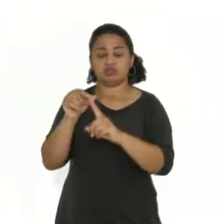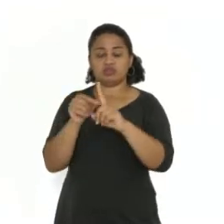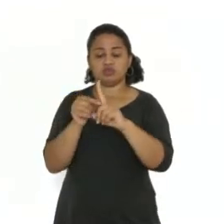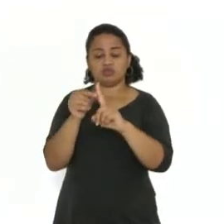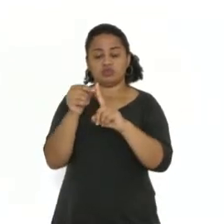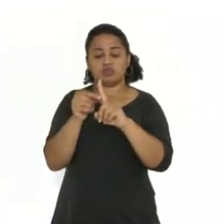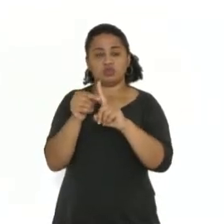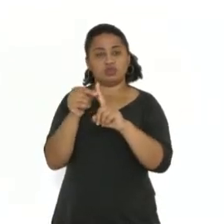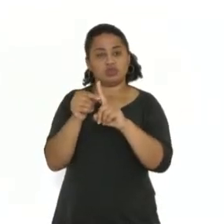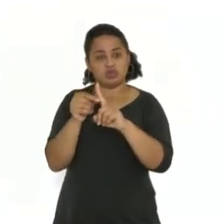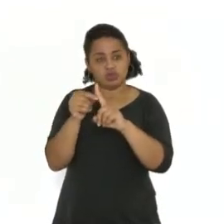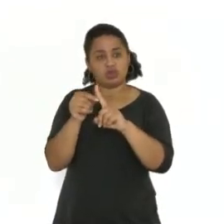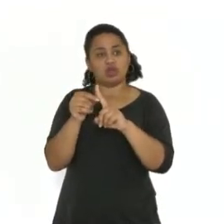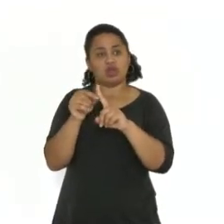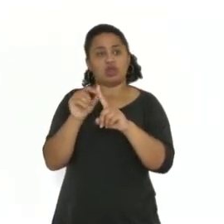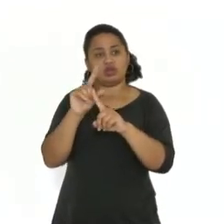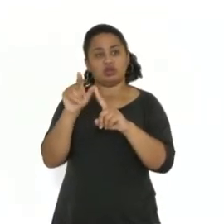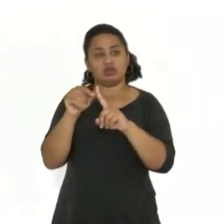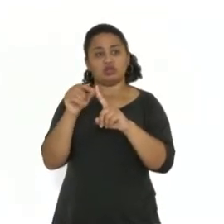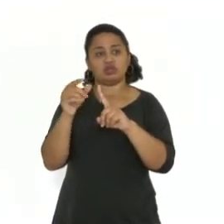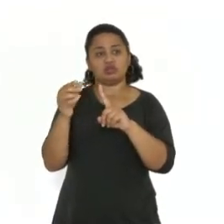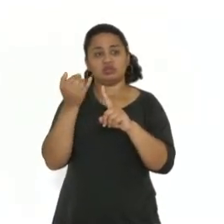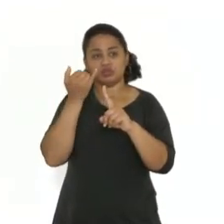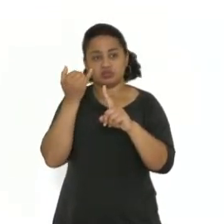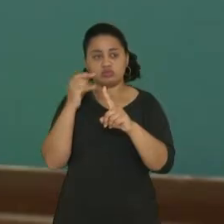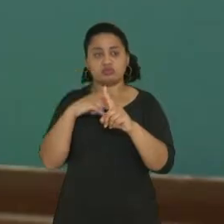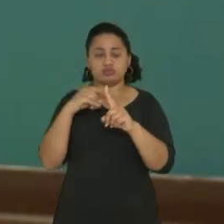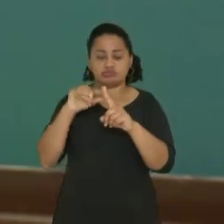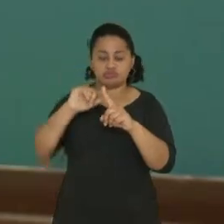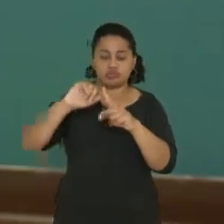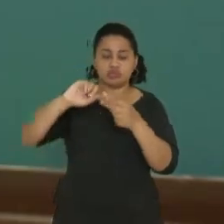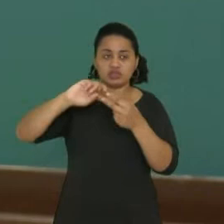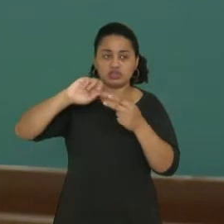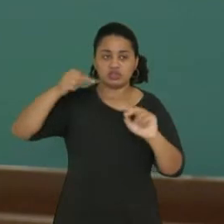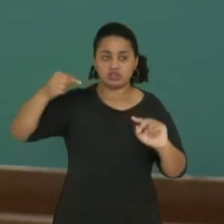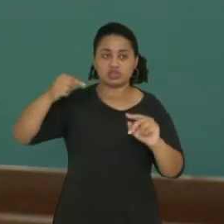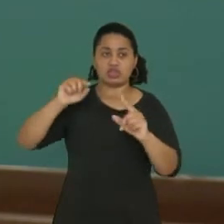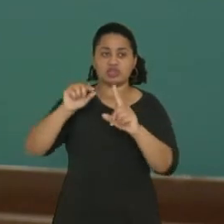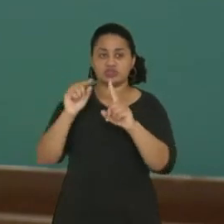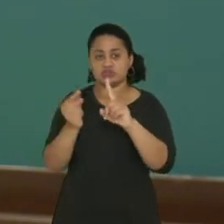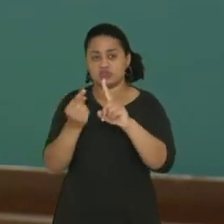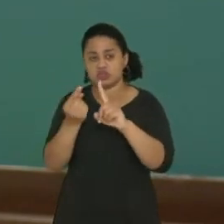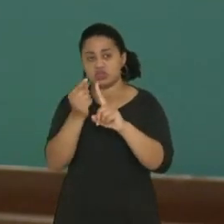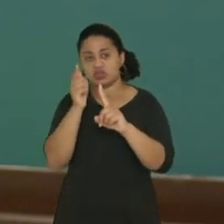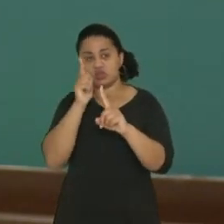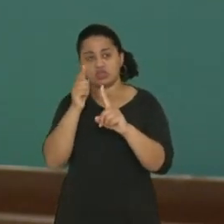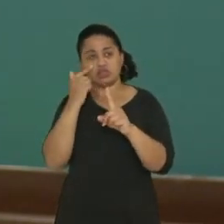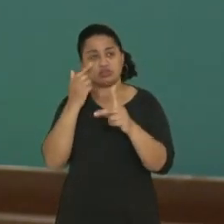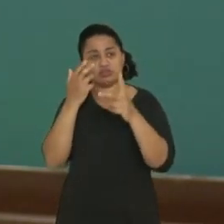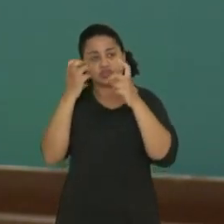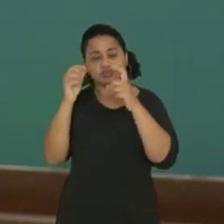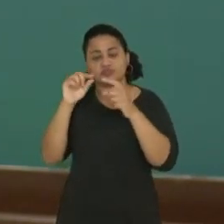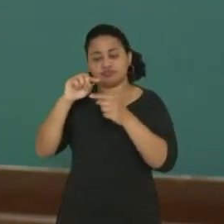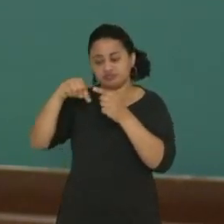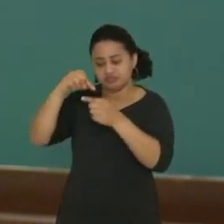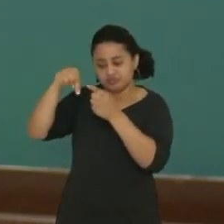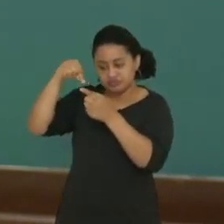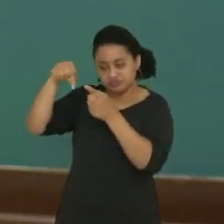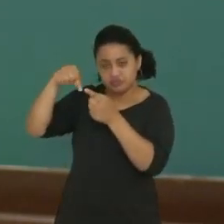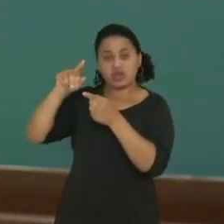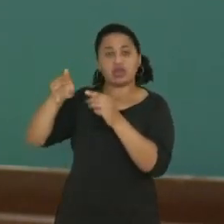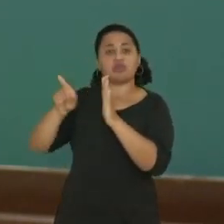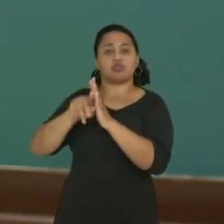cromossomo e todas as informações genéticas aqui dentro desse lado, a gente consegue ver aqui, ó, esse emaranhado é de